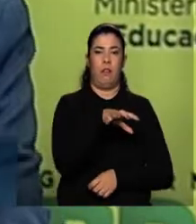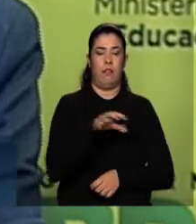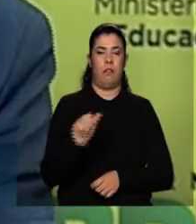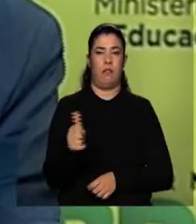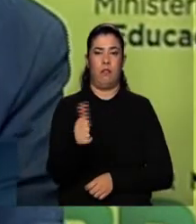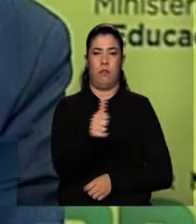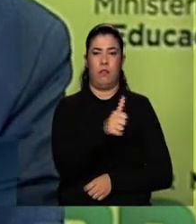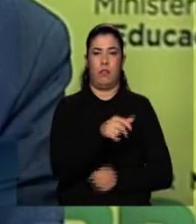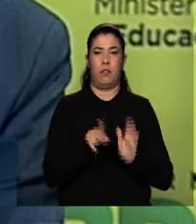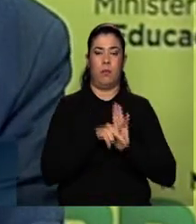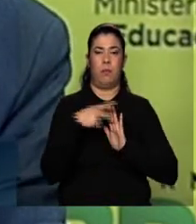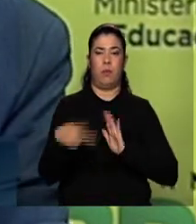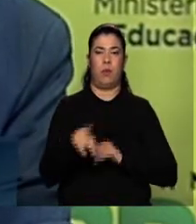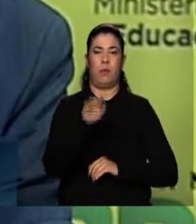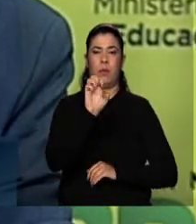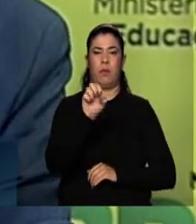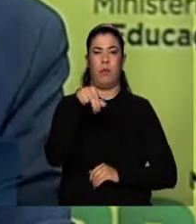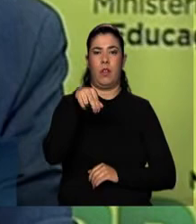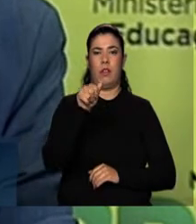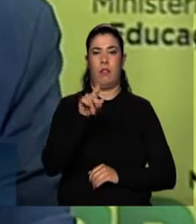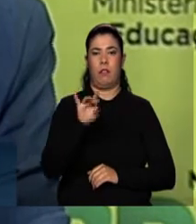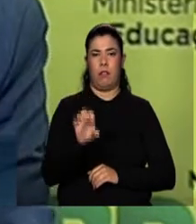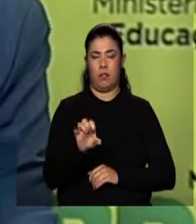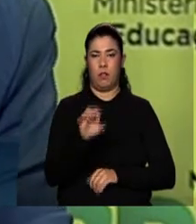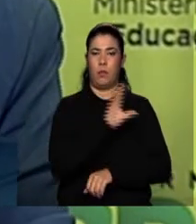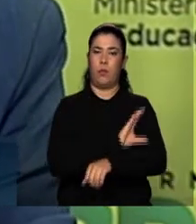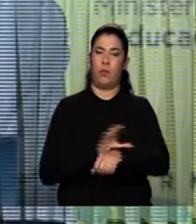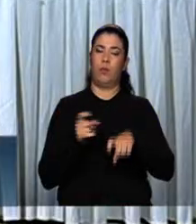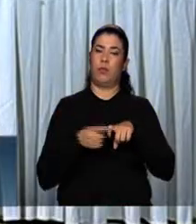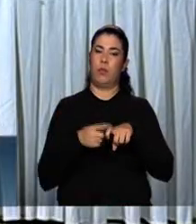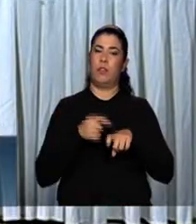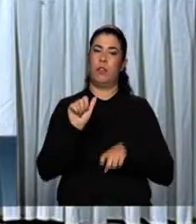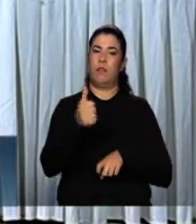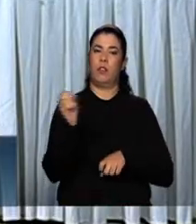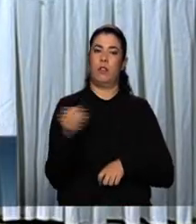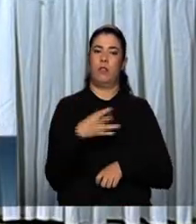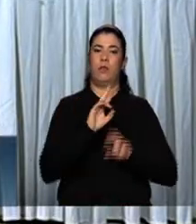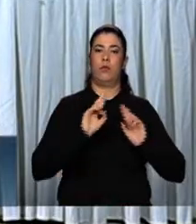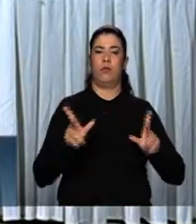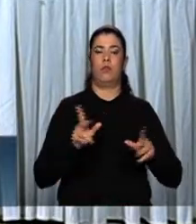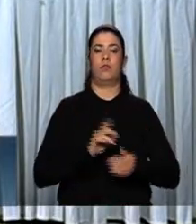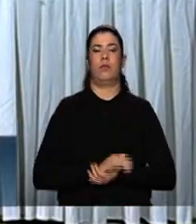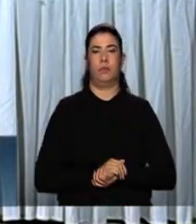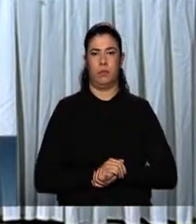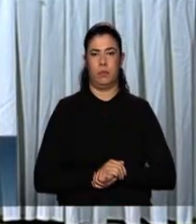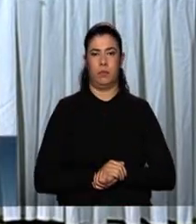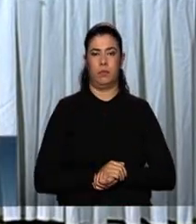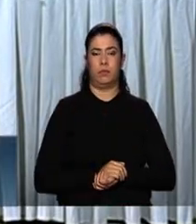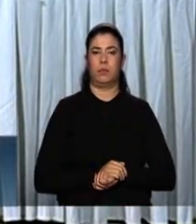pelo ENAD. Agora nós temos uma modificação na medicina. Marta, vai especificamente com o que?